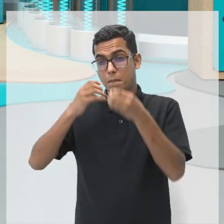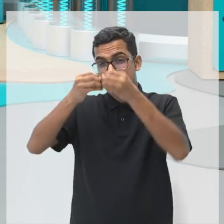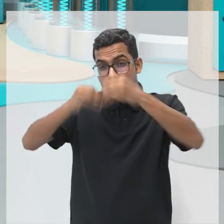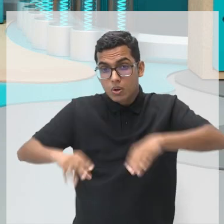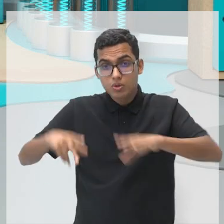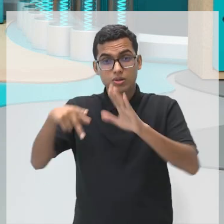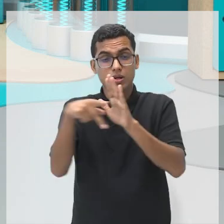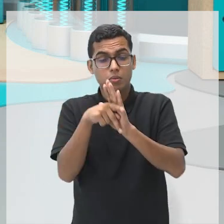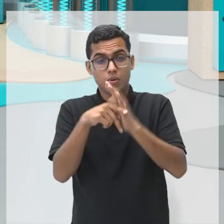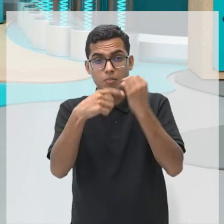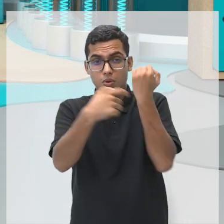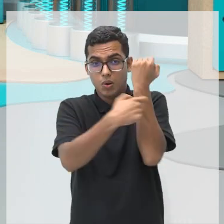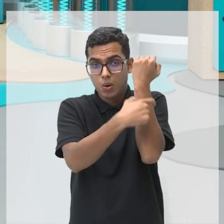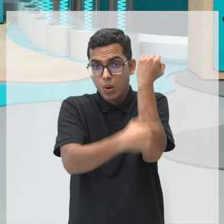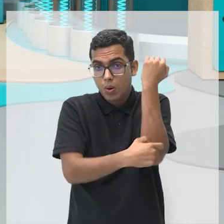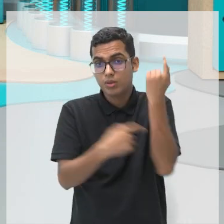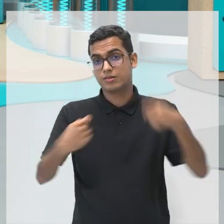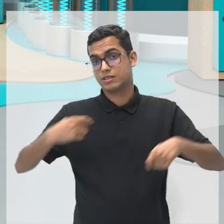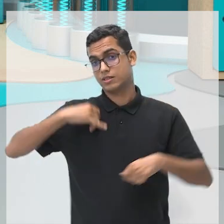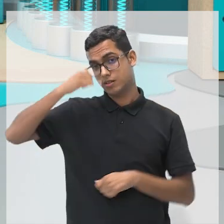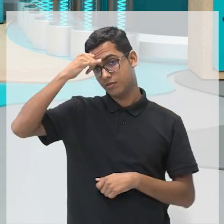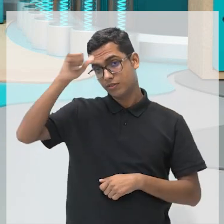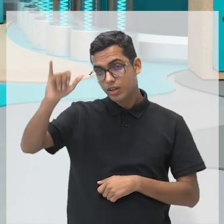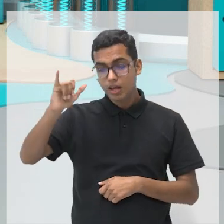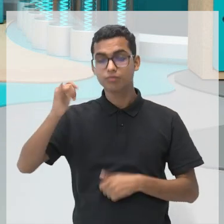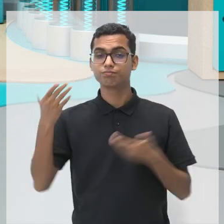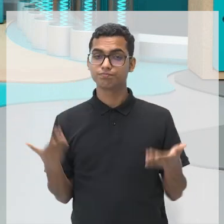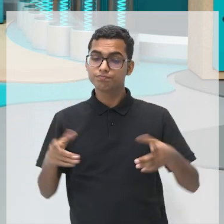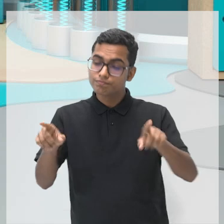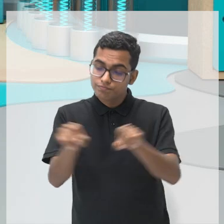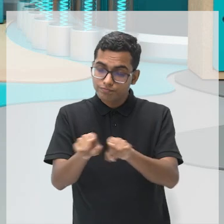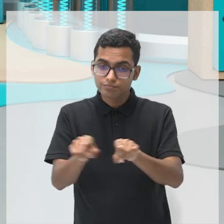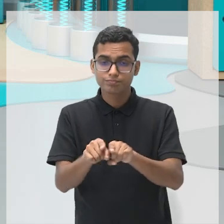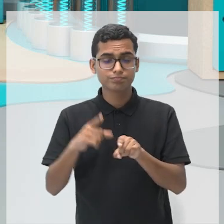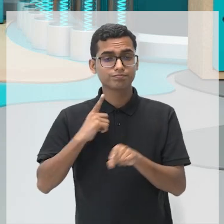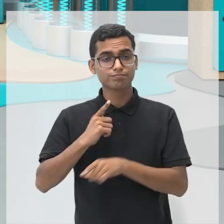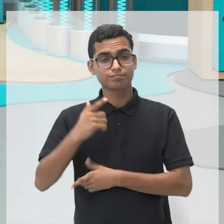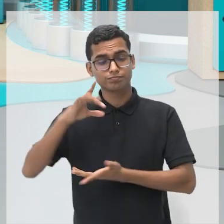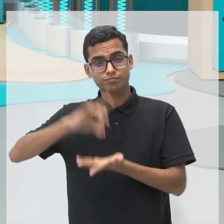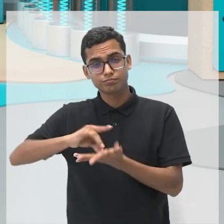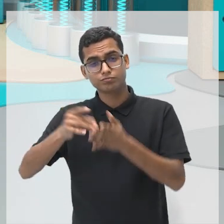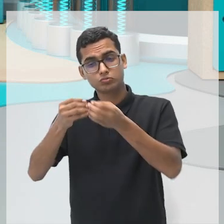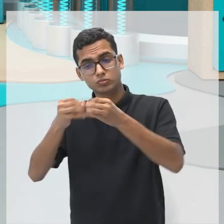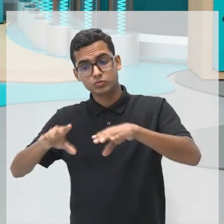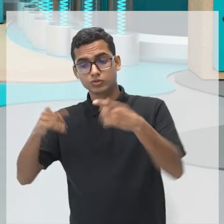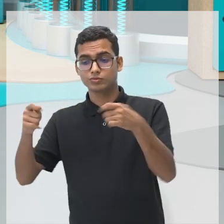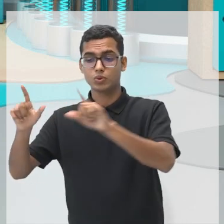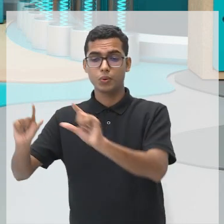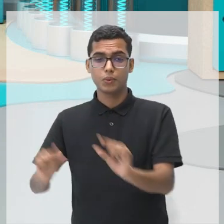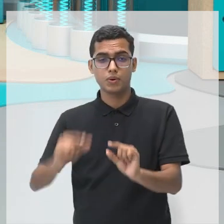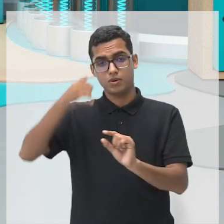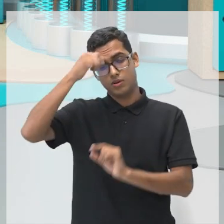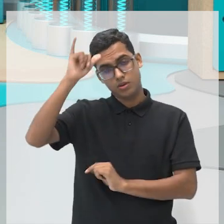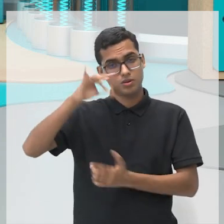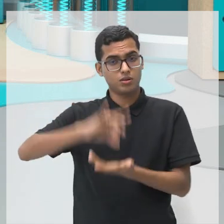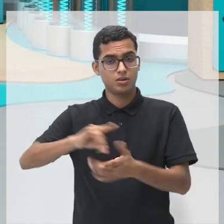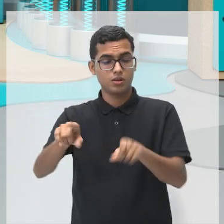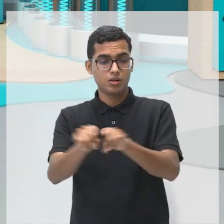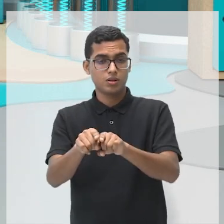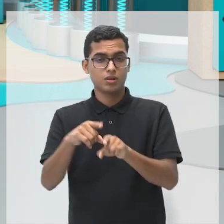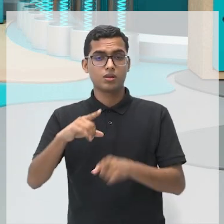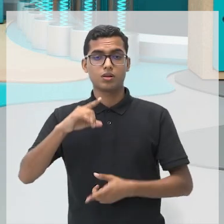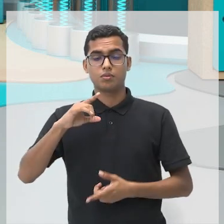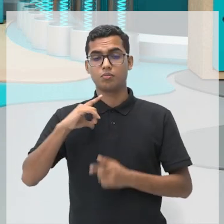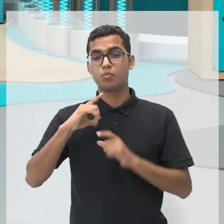manter-se parado até o socorro adequado chegar, para evitar danos aí à coluna, pode causar aí